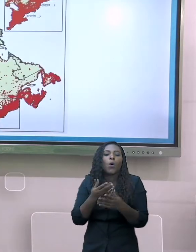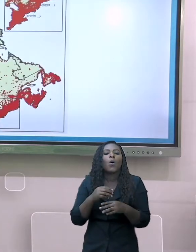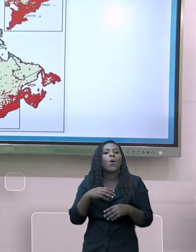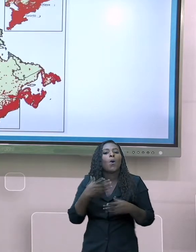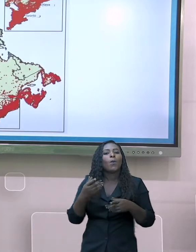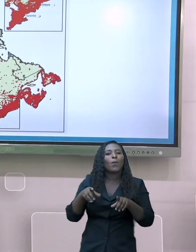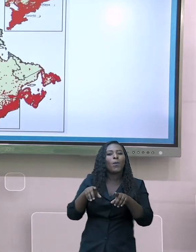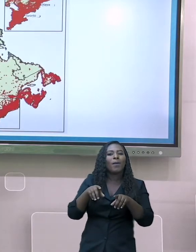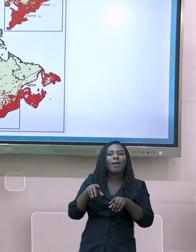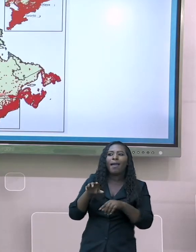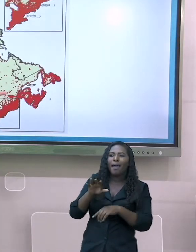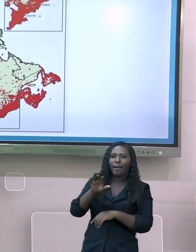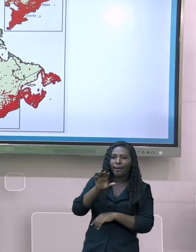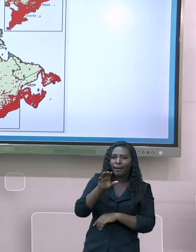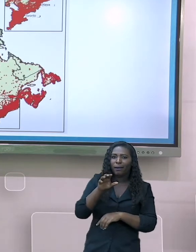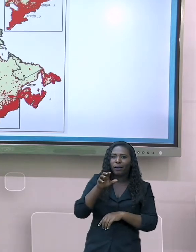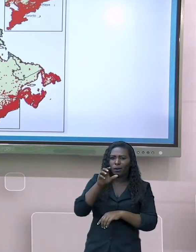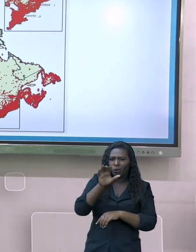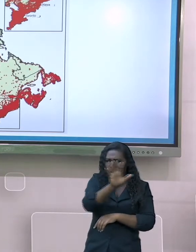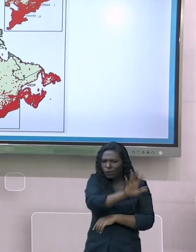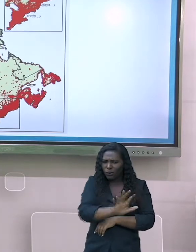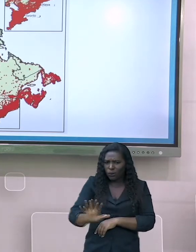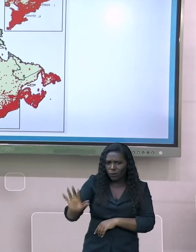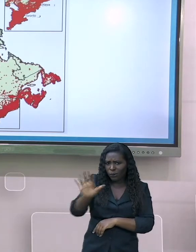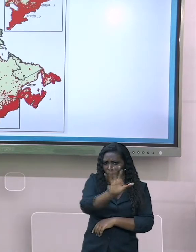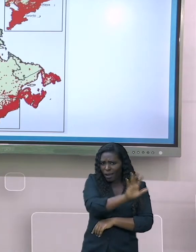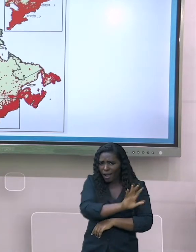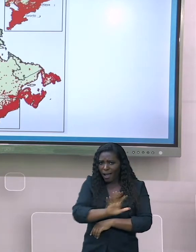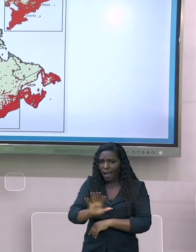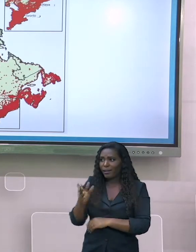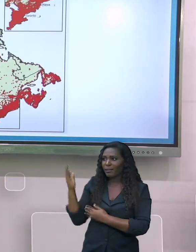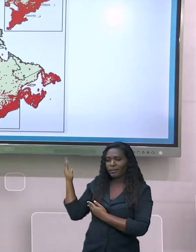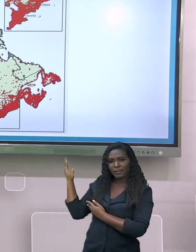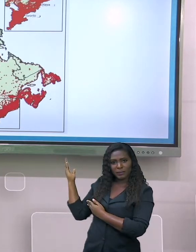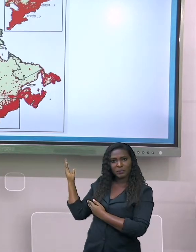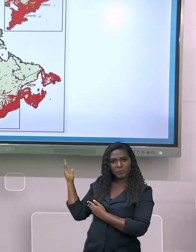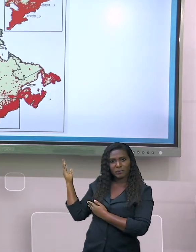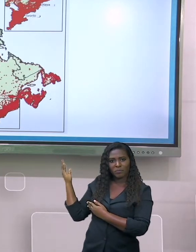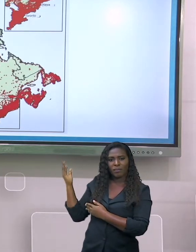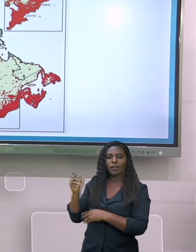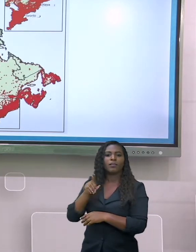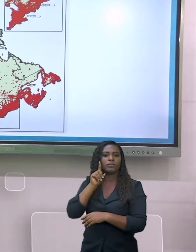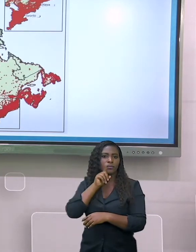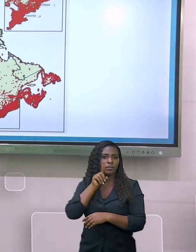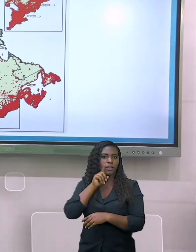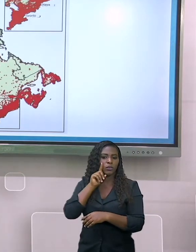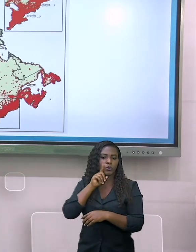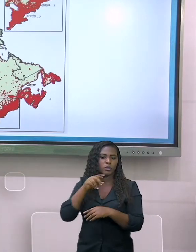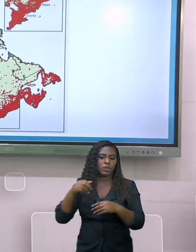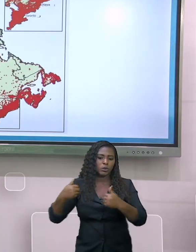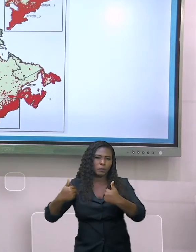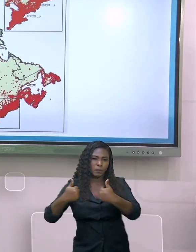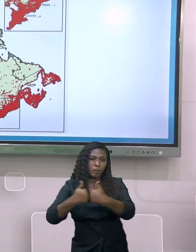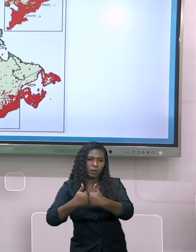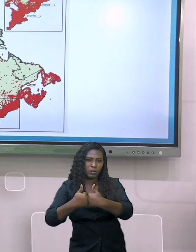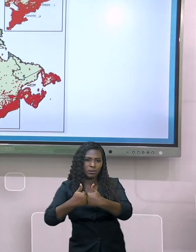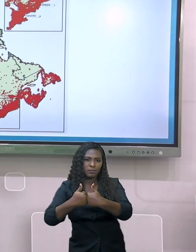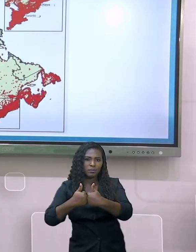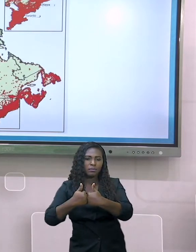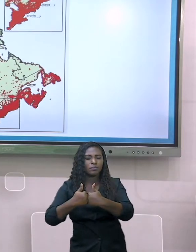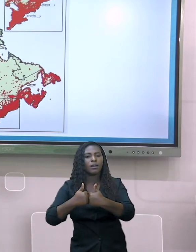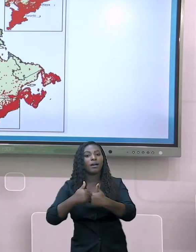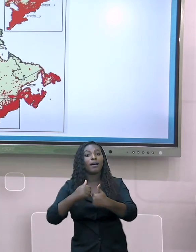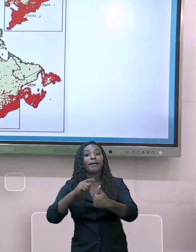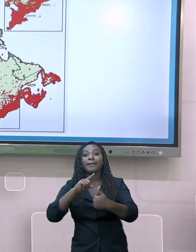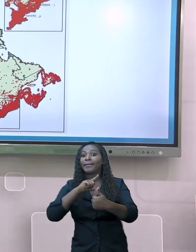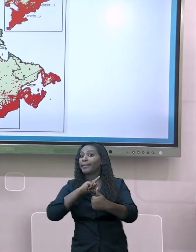bem, principalmente aqui na divisa com os Estados Unidos, tem as 4